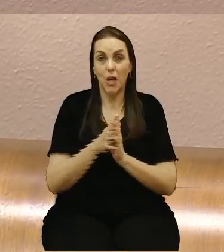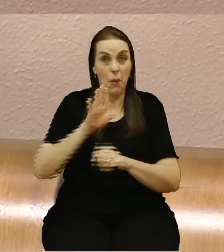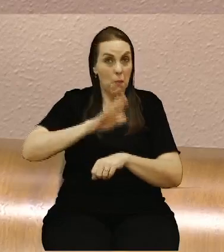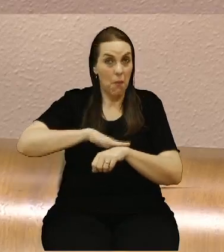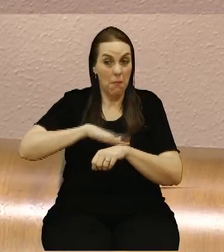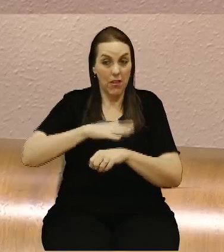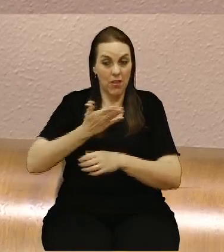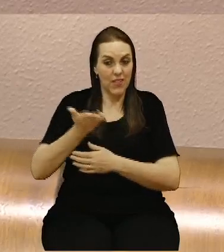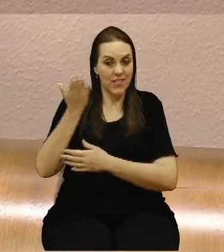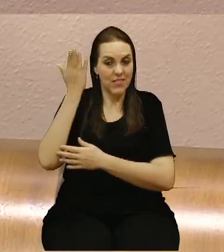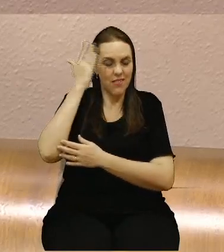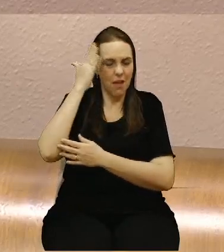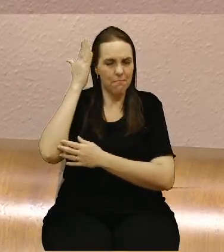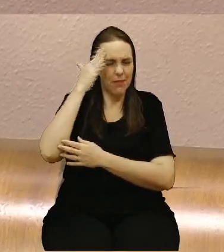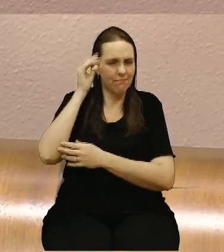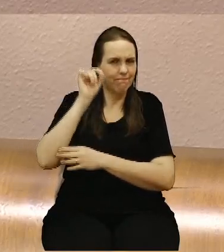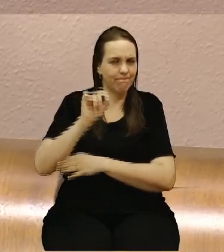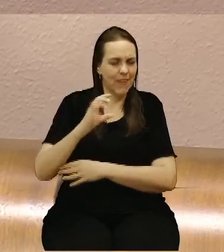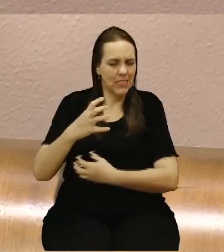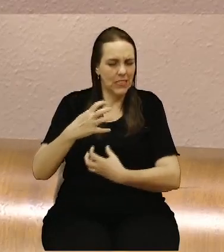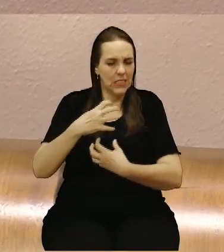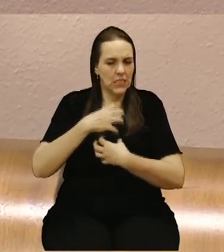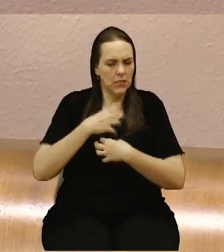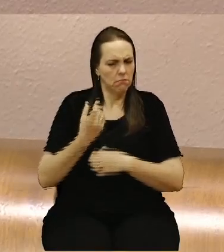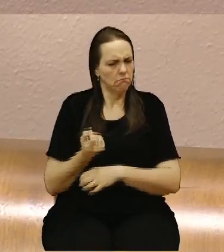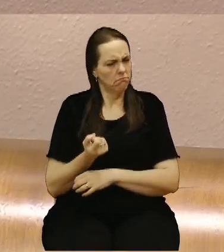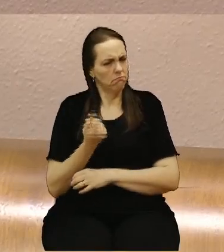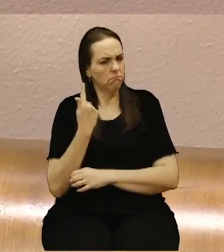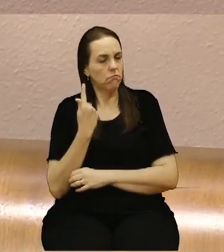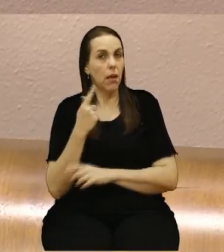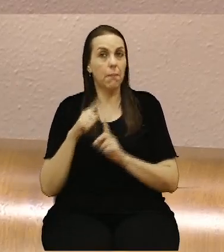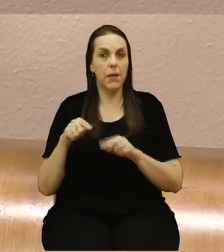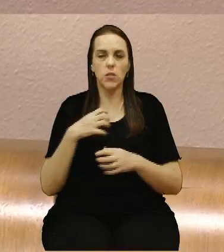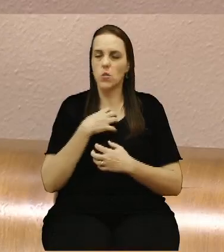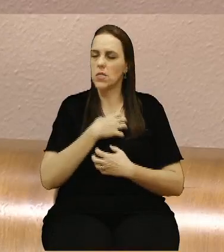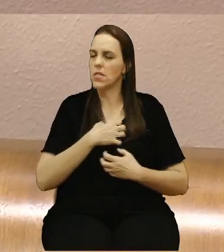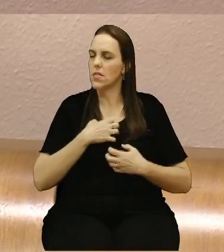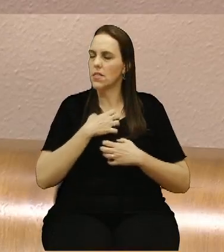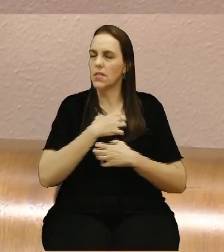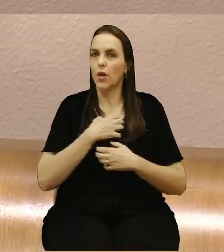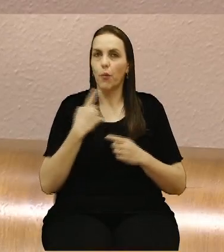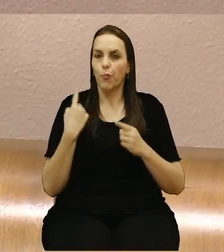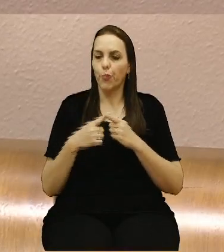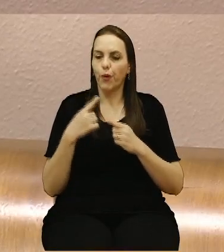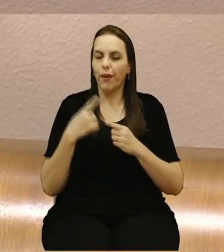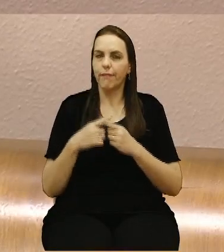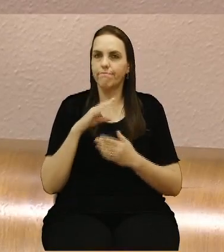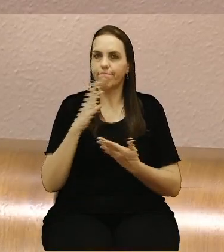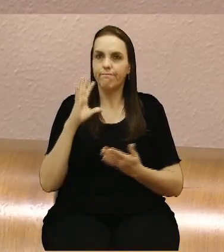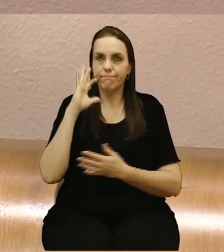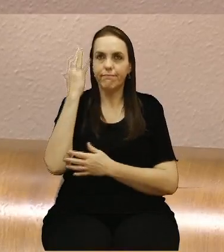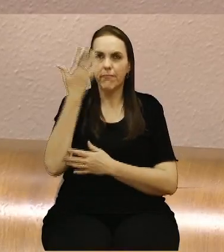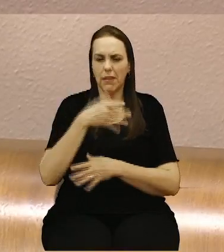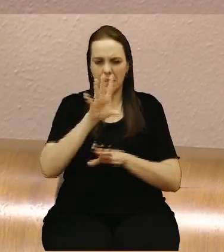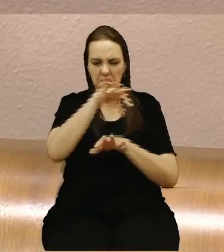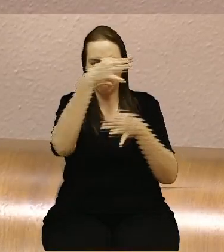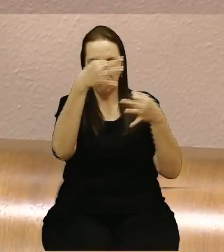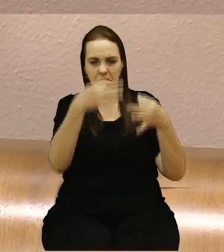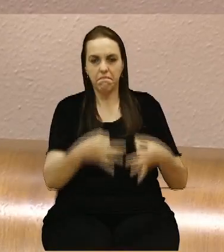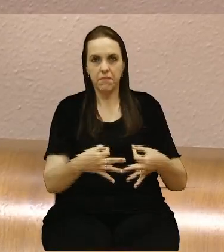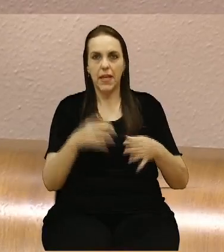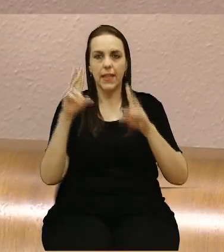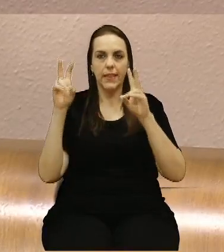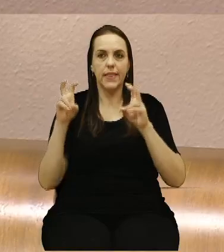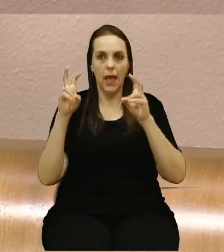dessa situação, me causou, assim, no mínimo estranheza, mas fiquei muito indignada com a situação, e é justíssimo que a senhora traga esse tema para que a